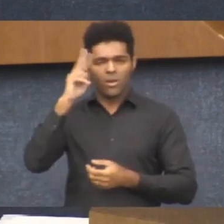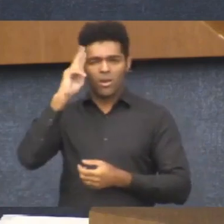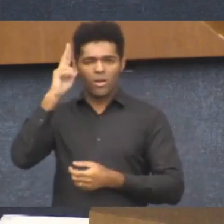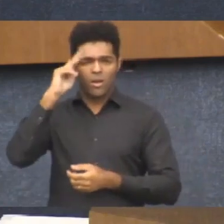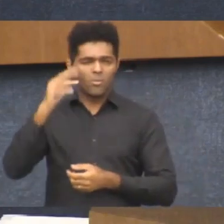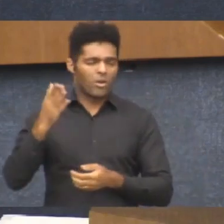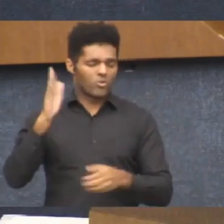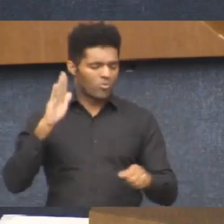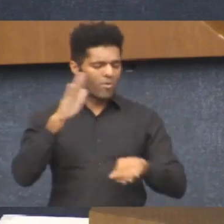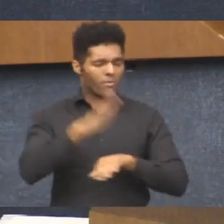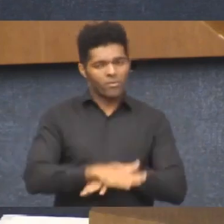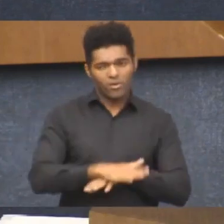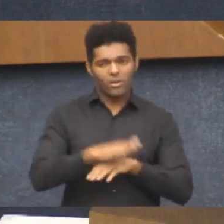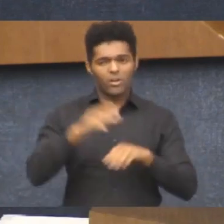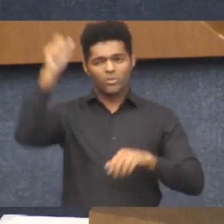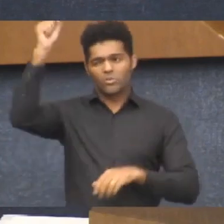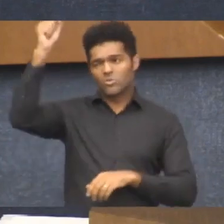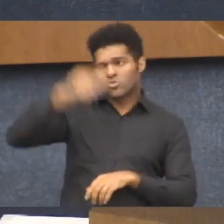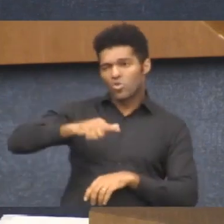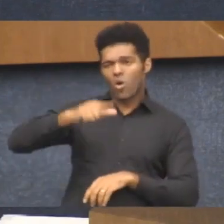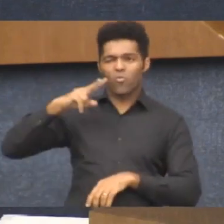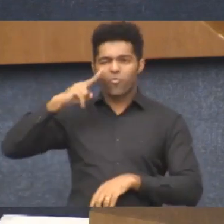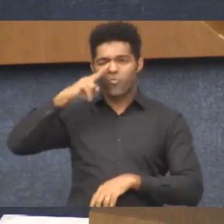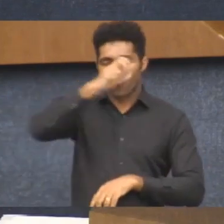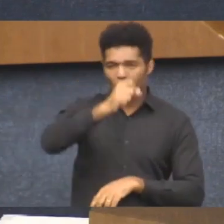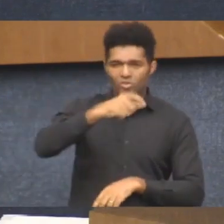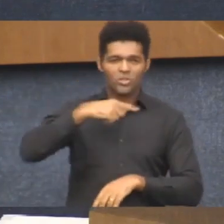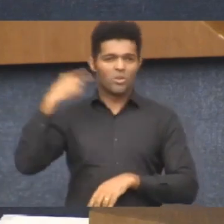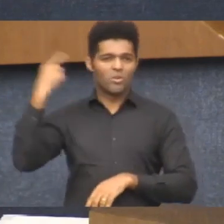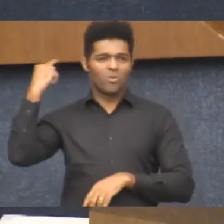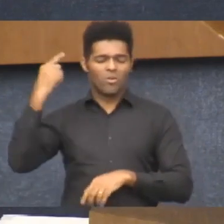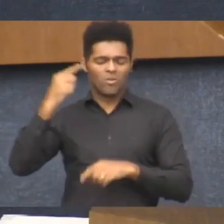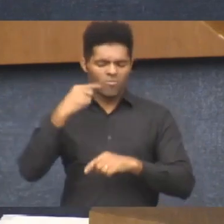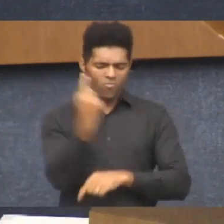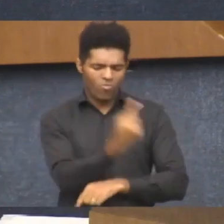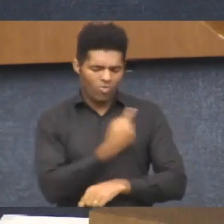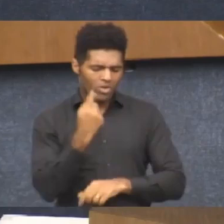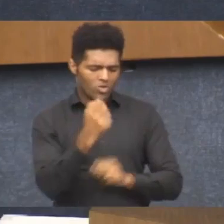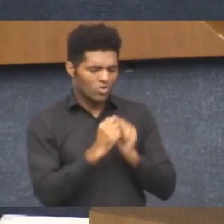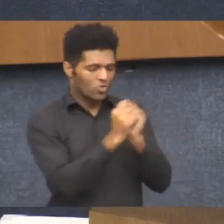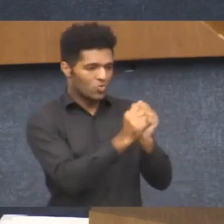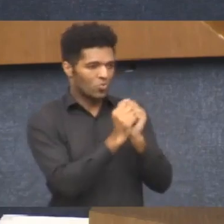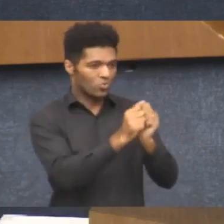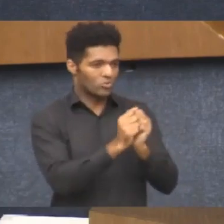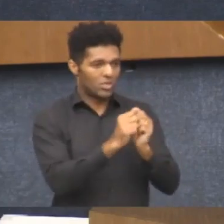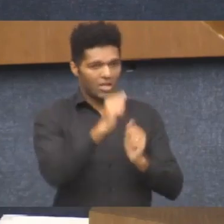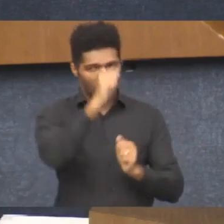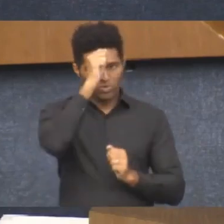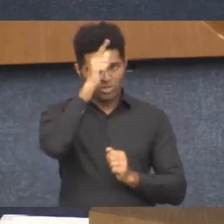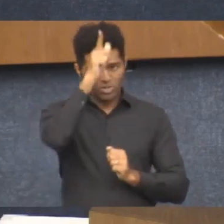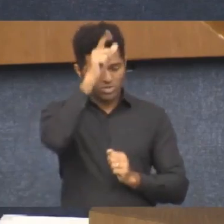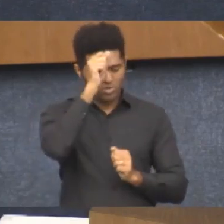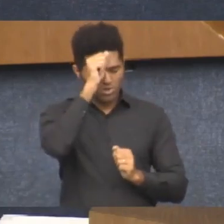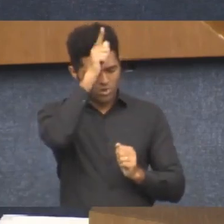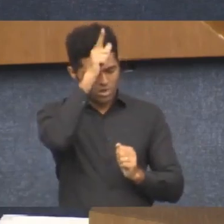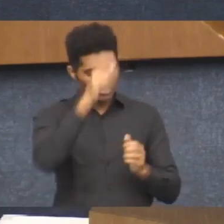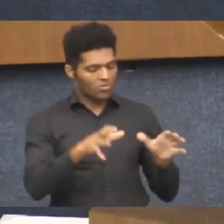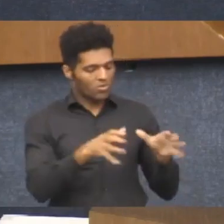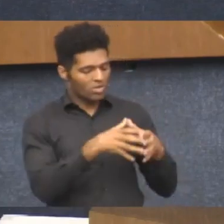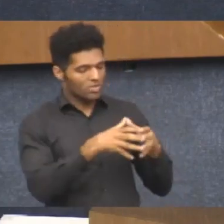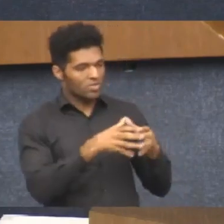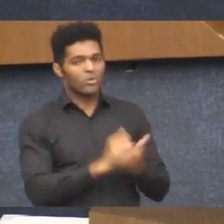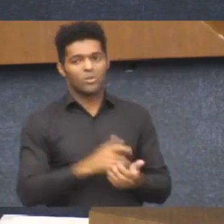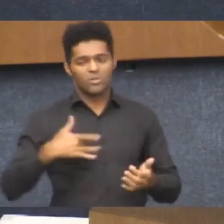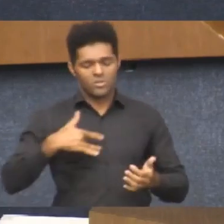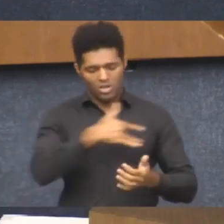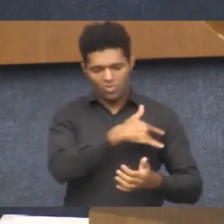ensolarada, quente pra caramba, a gente lá no Centro de Saúde Floramar, num GD, sobre Fail to Thrive,